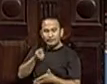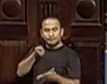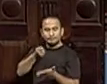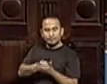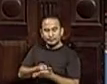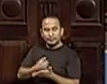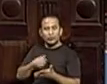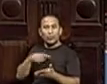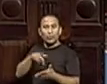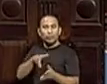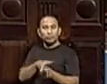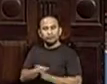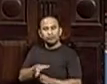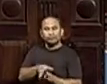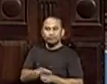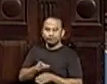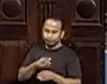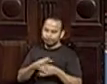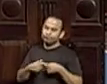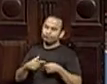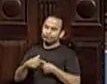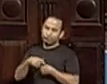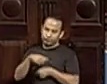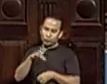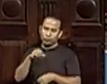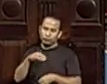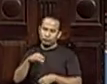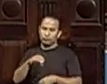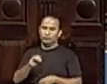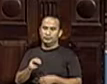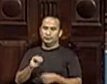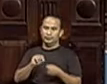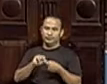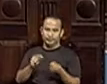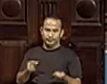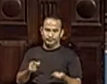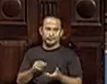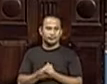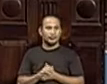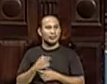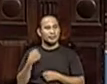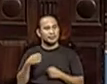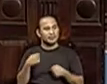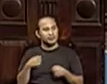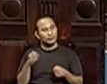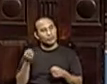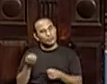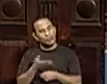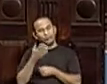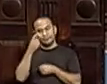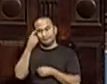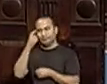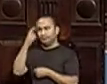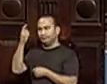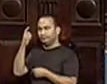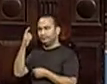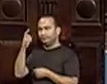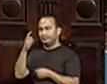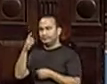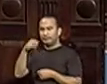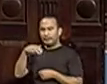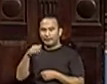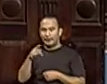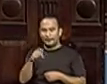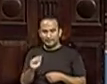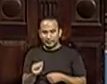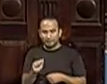ou auxiliar o município para que o consórcio não se finde. Então, nesse sentido, é preciso uma nova lógica para a questão do mapa da saúde